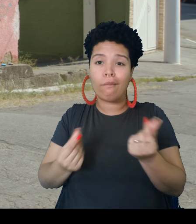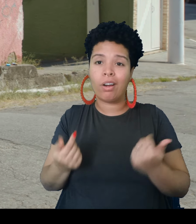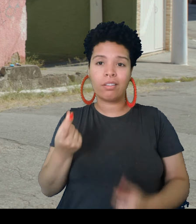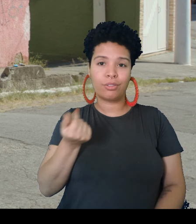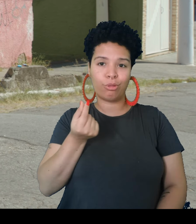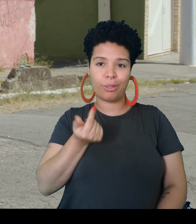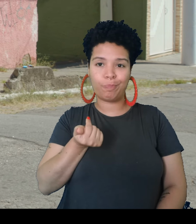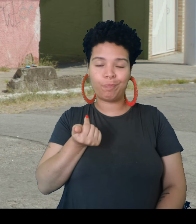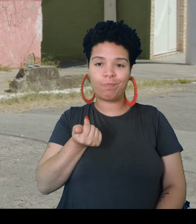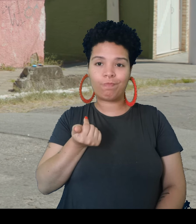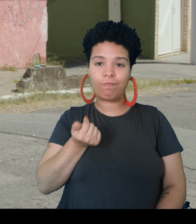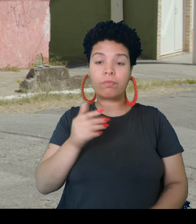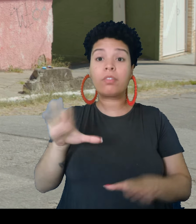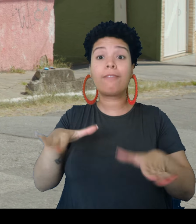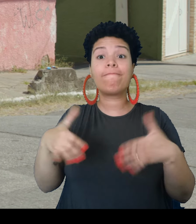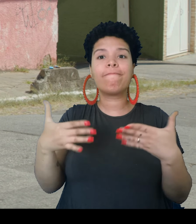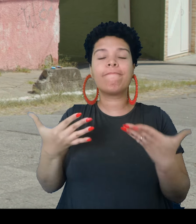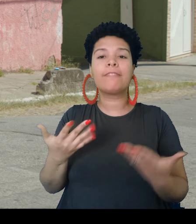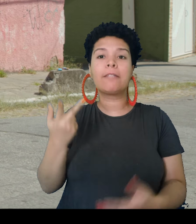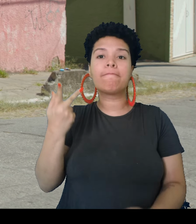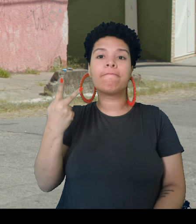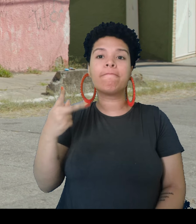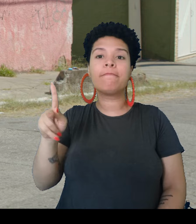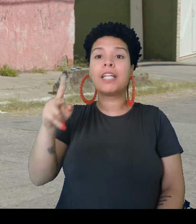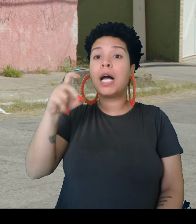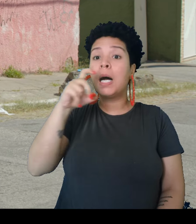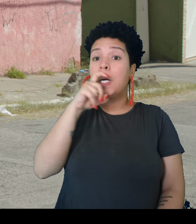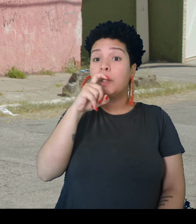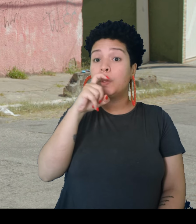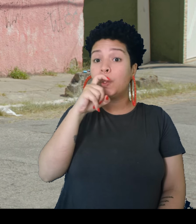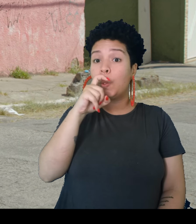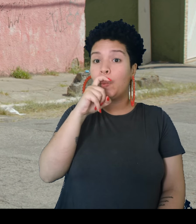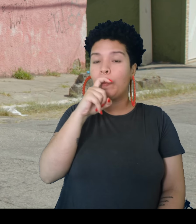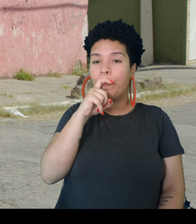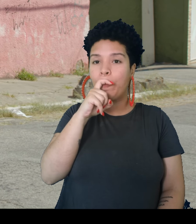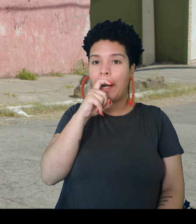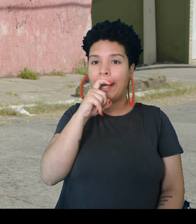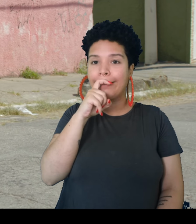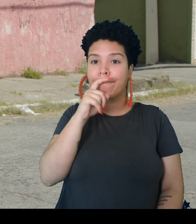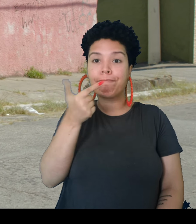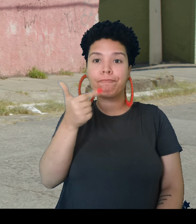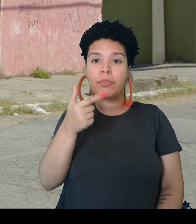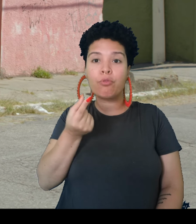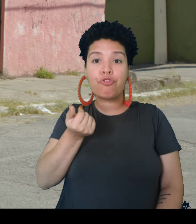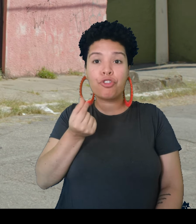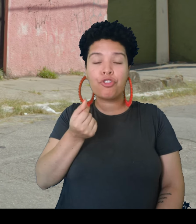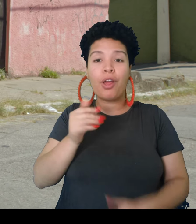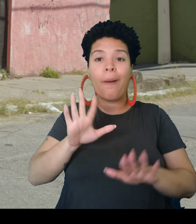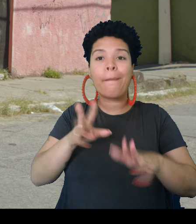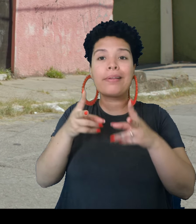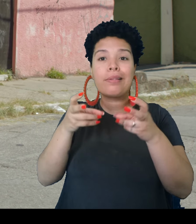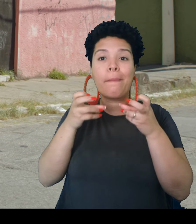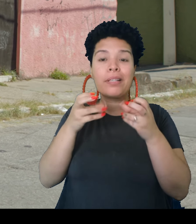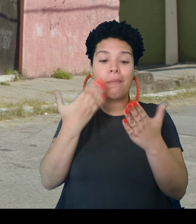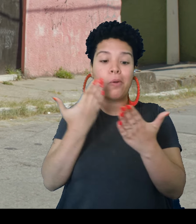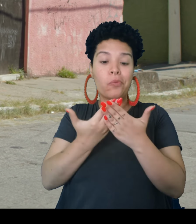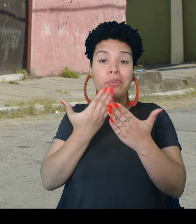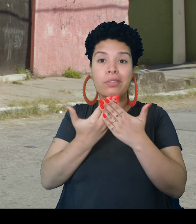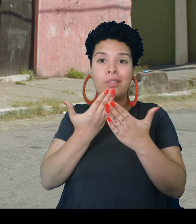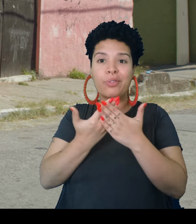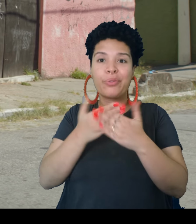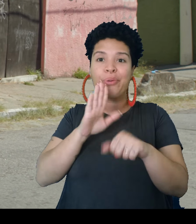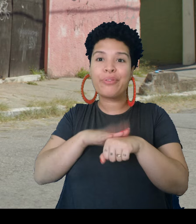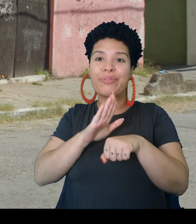como dote, o pai investia muito na educação das duas meninas, pois via nos estudos a única chance delas